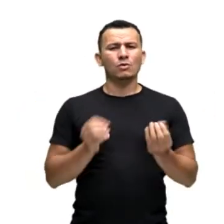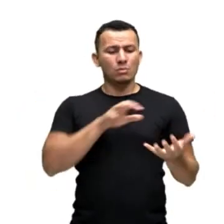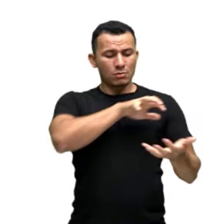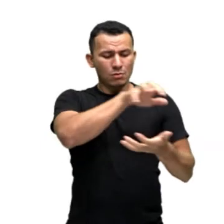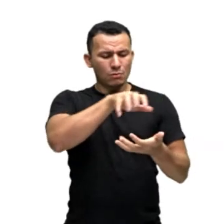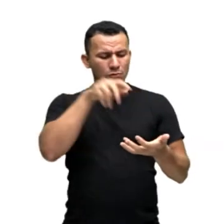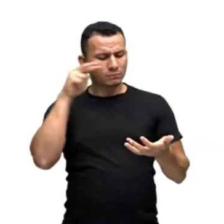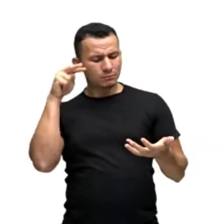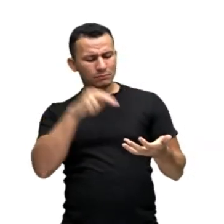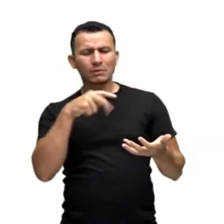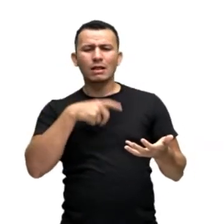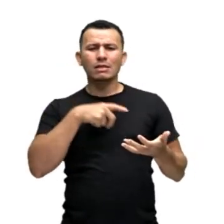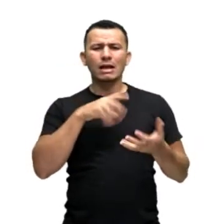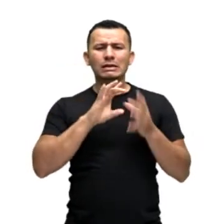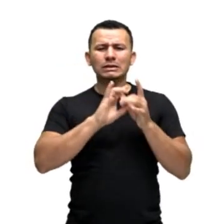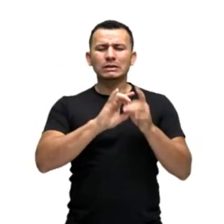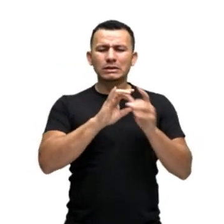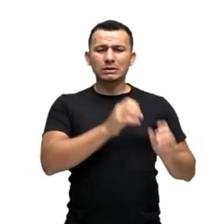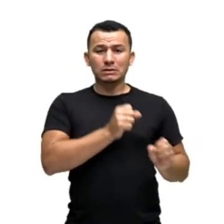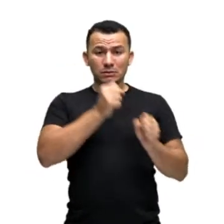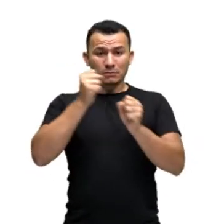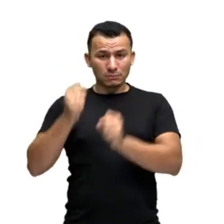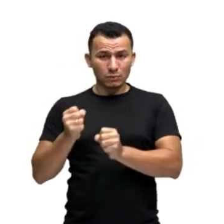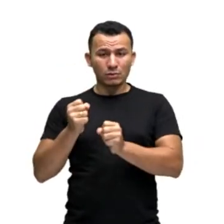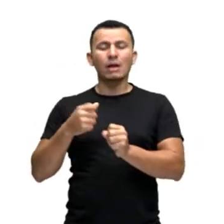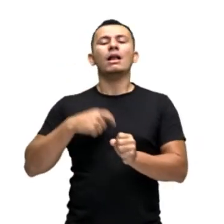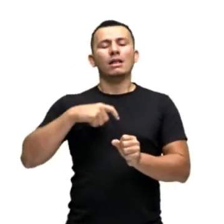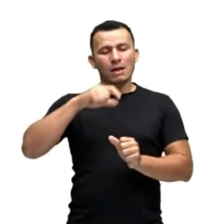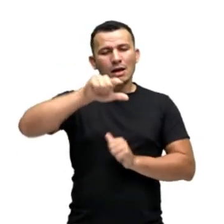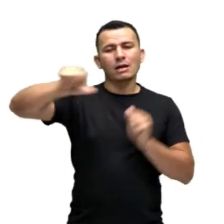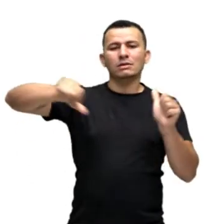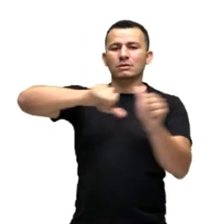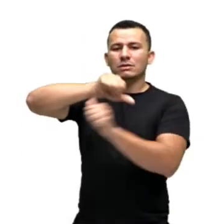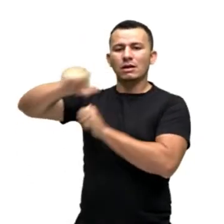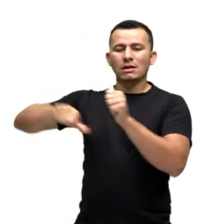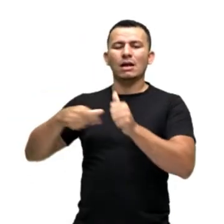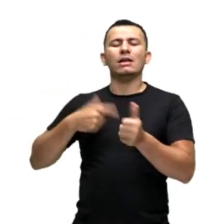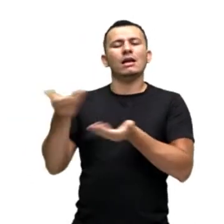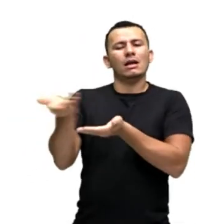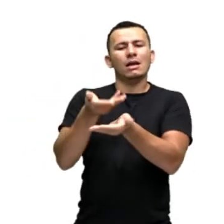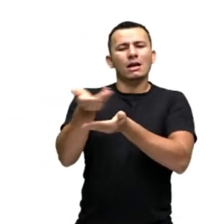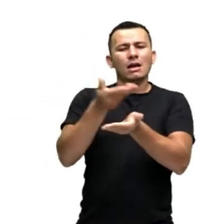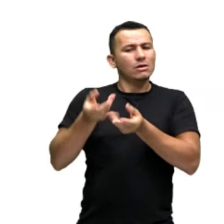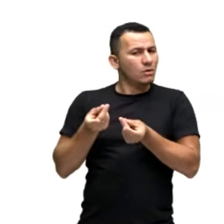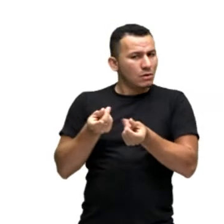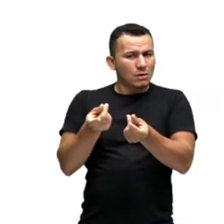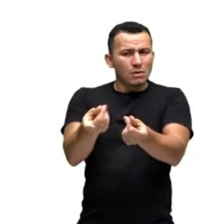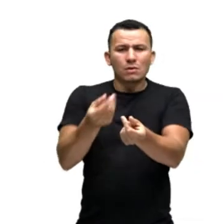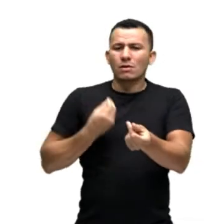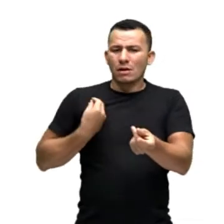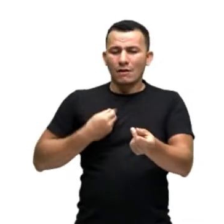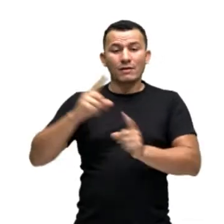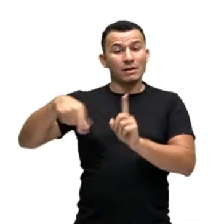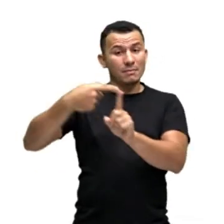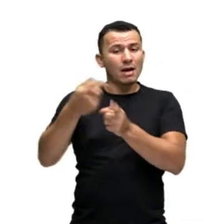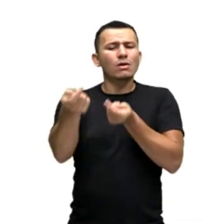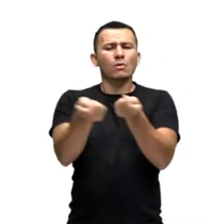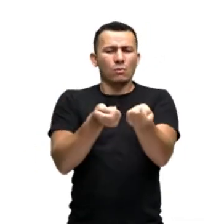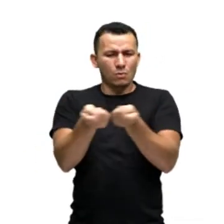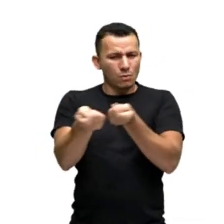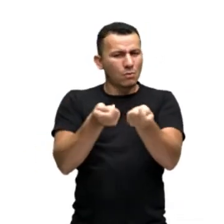forças né o elemento se transforma interajo no ciclo eterno e equilíbrio